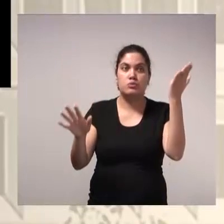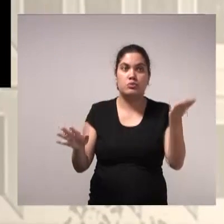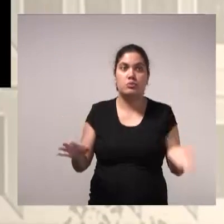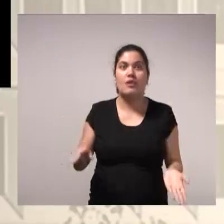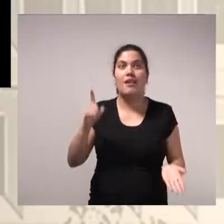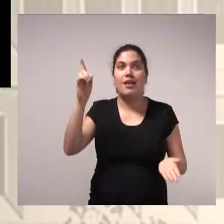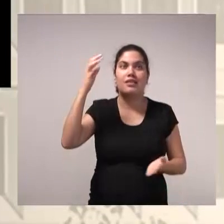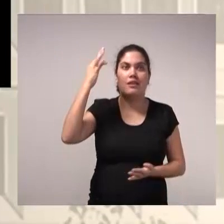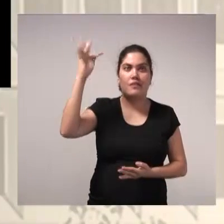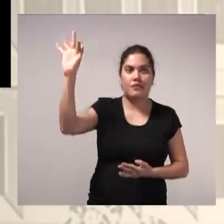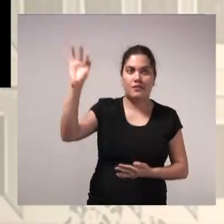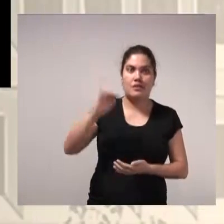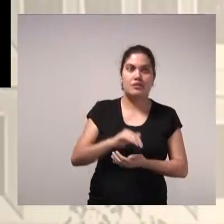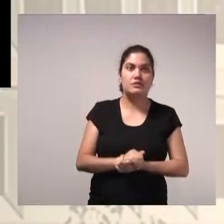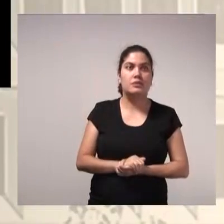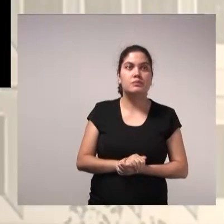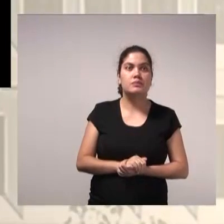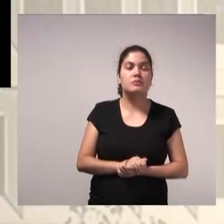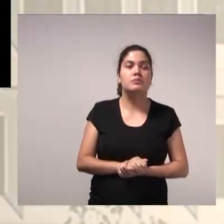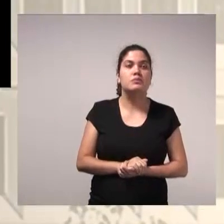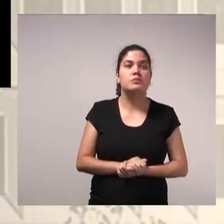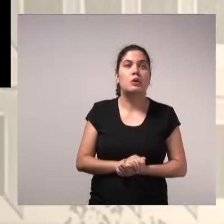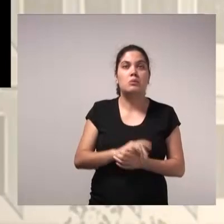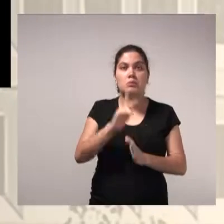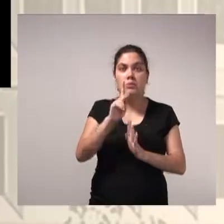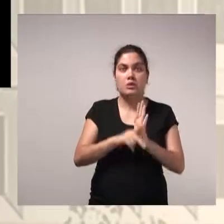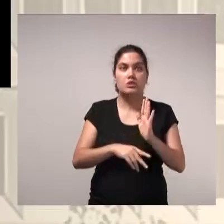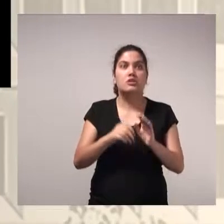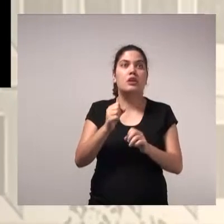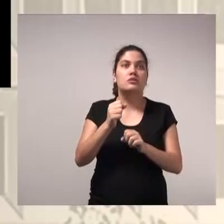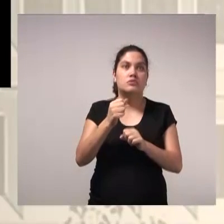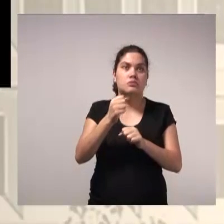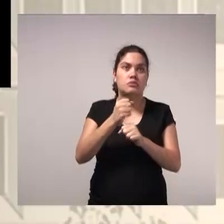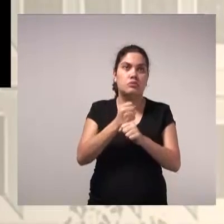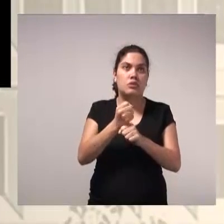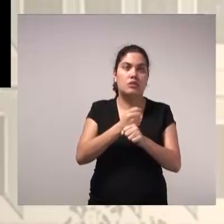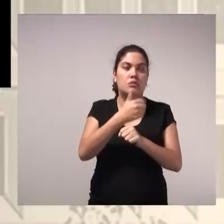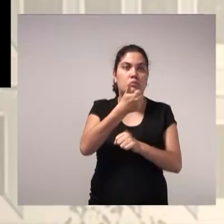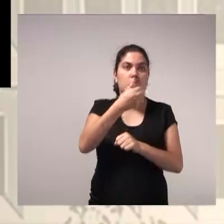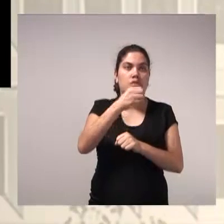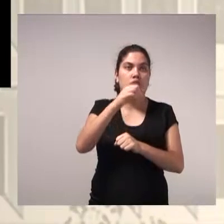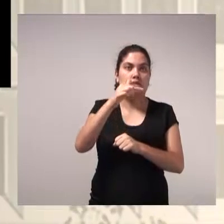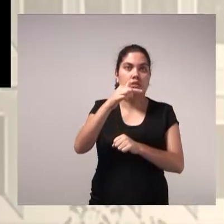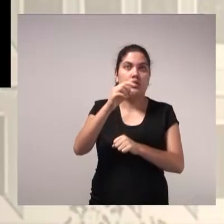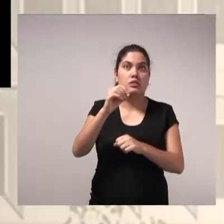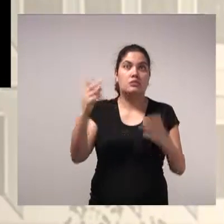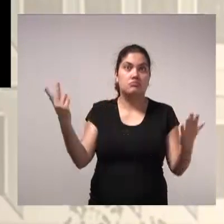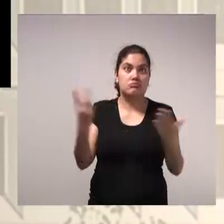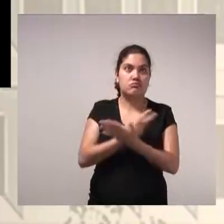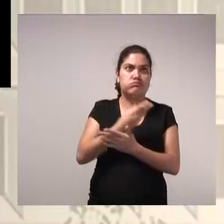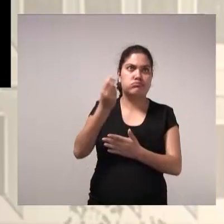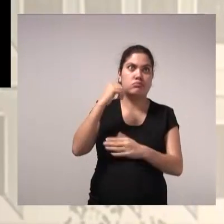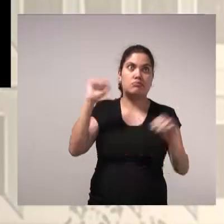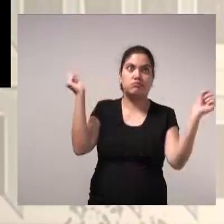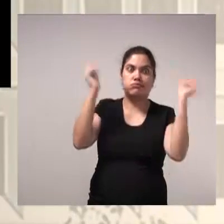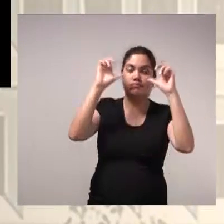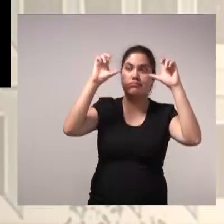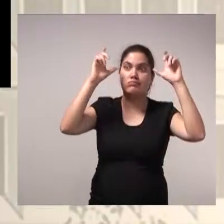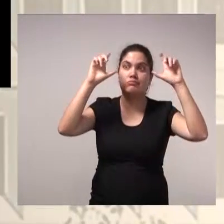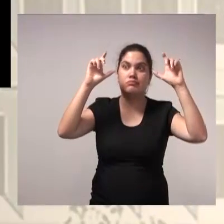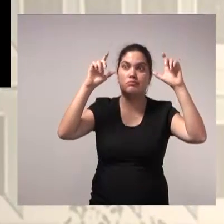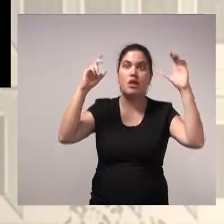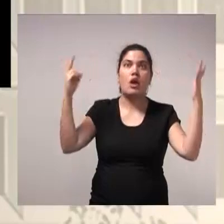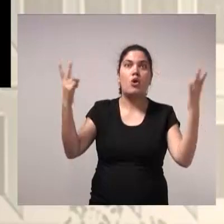França, um projeto da década de 1970, causou um alvoroço na época, é fruto de um